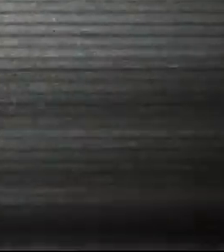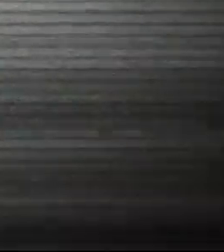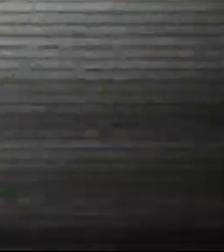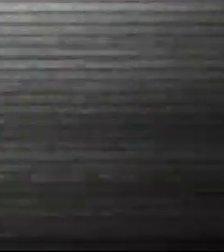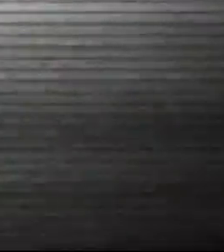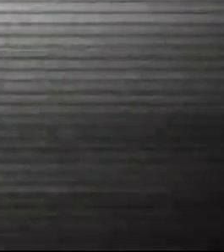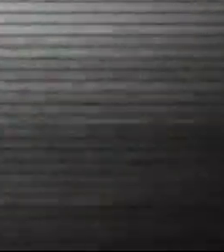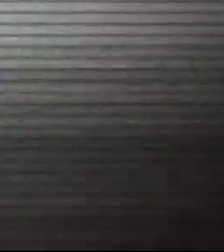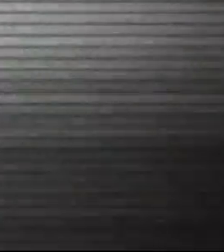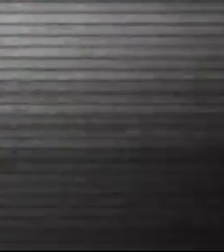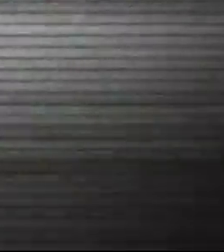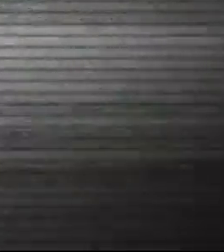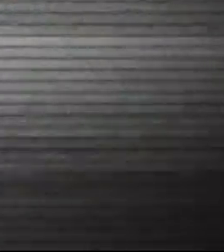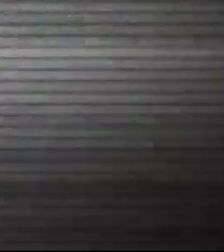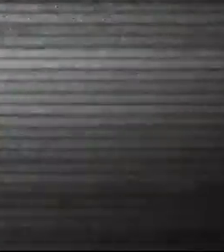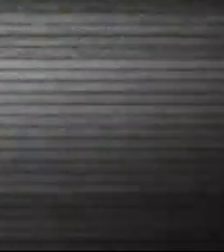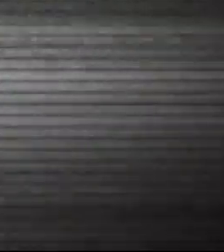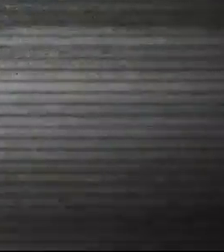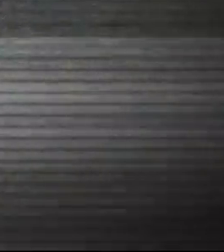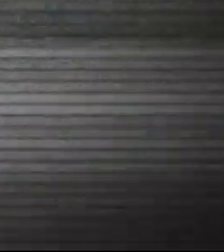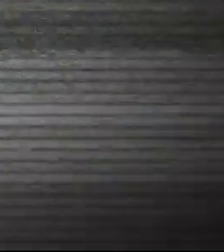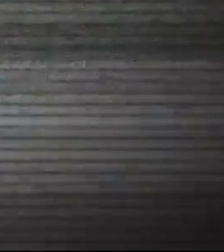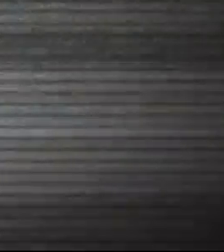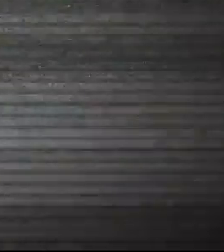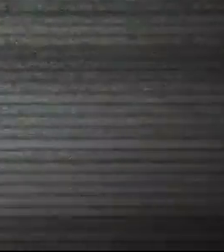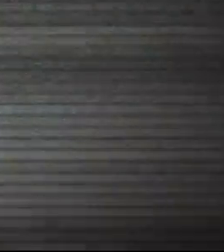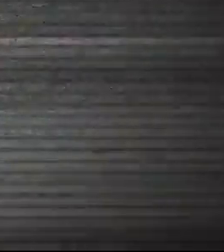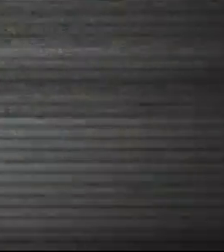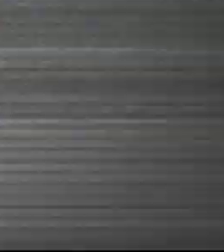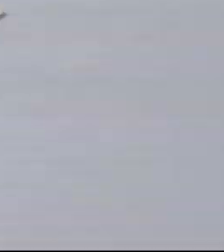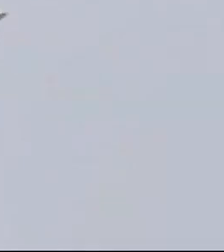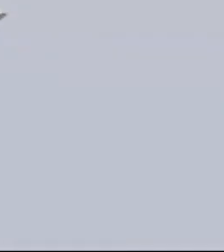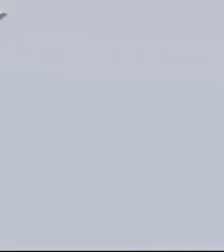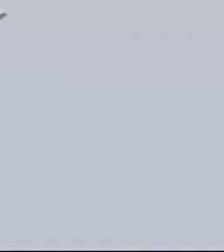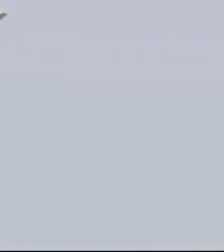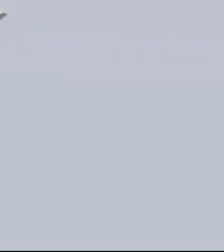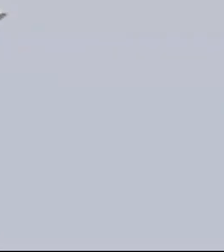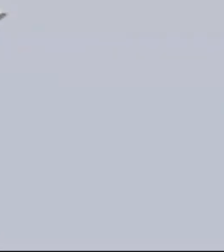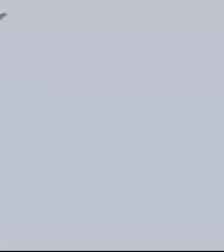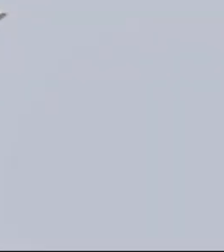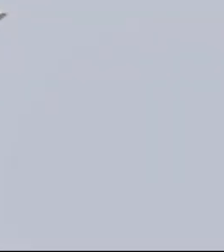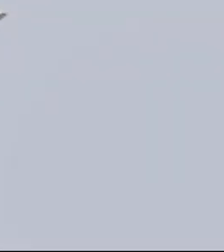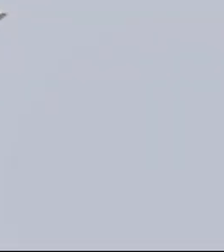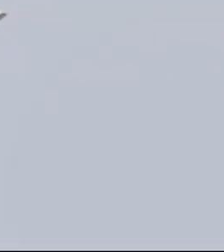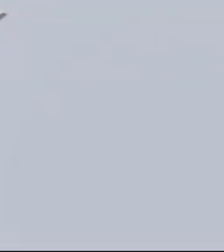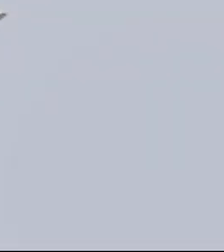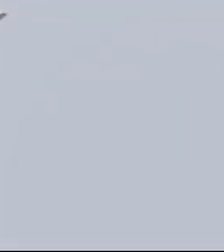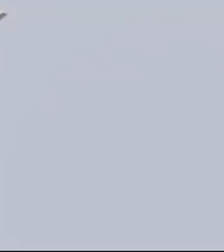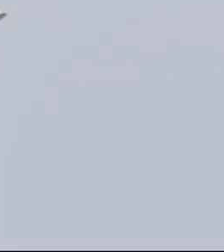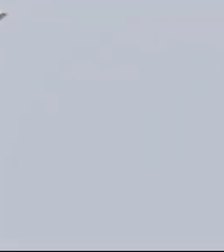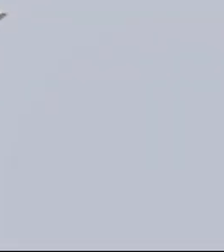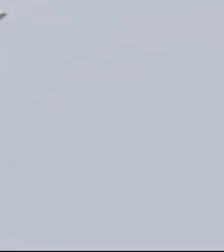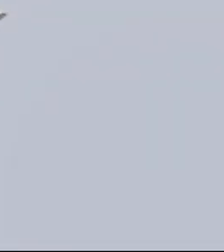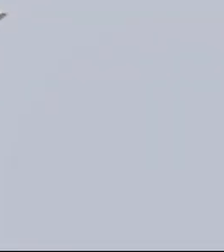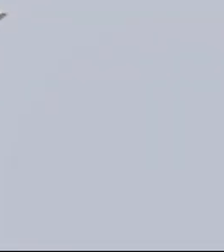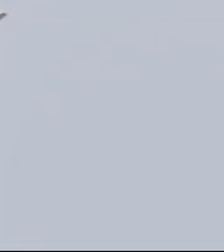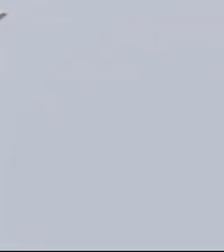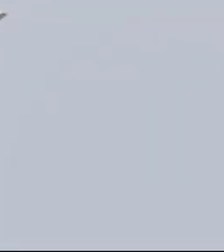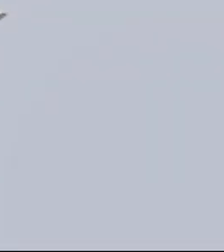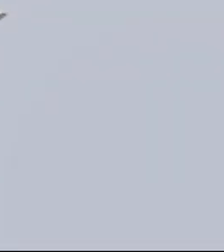confira agora onde sintonizar a univesp tv em sua cidade canal 2.2